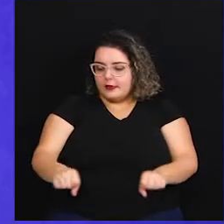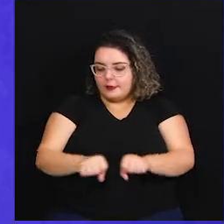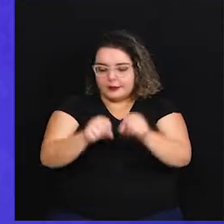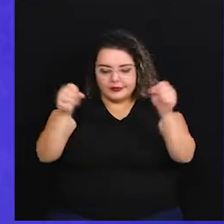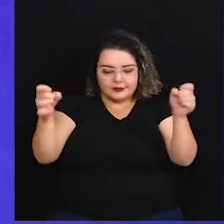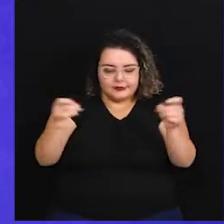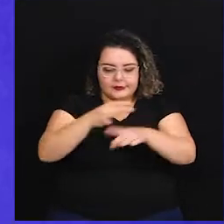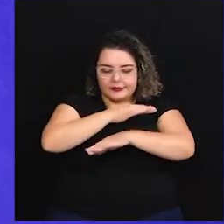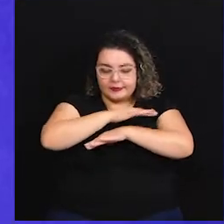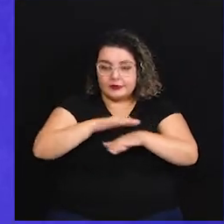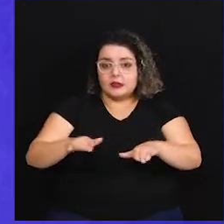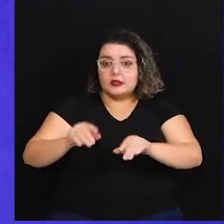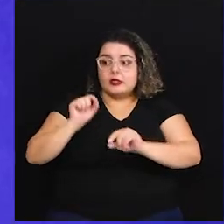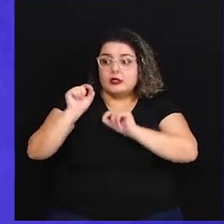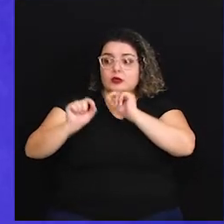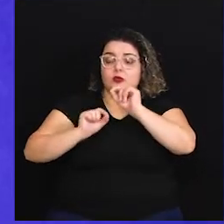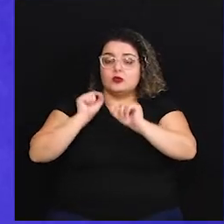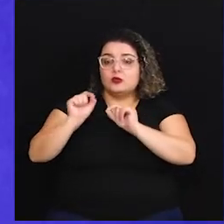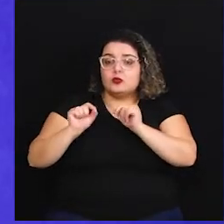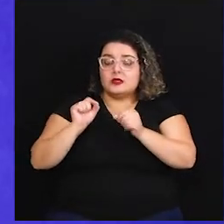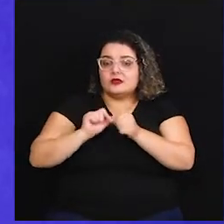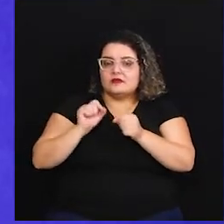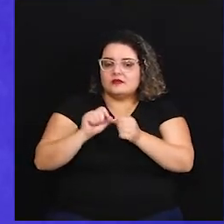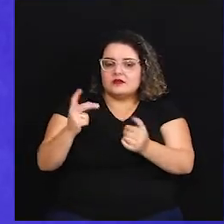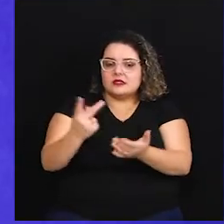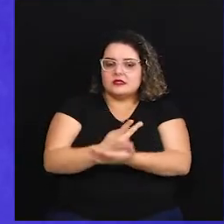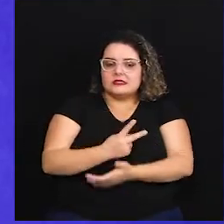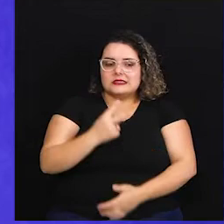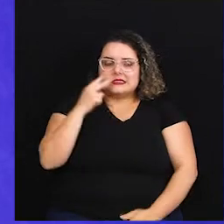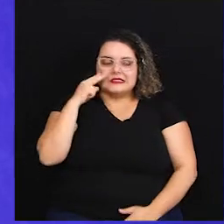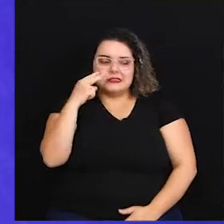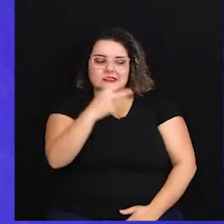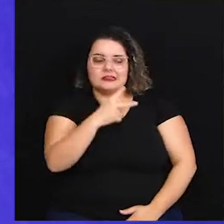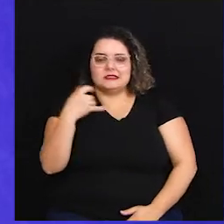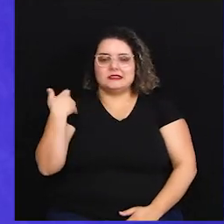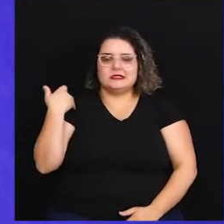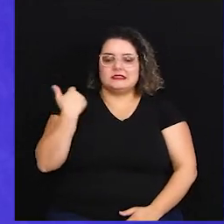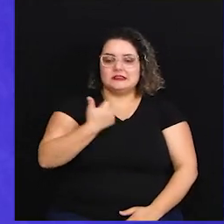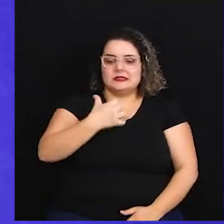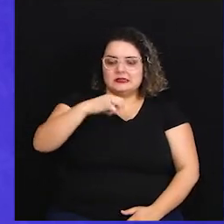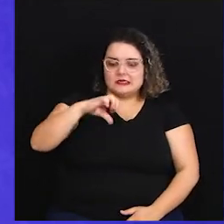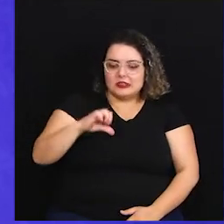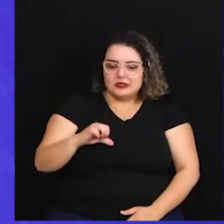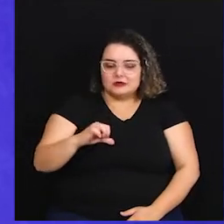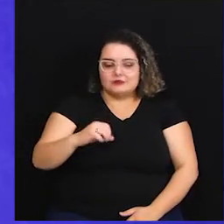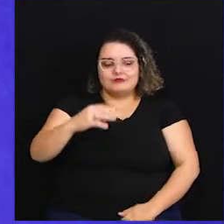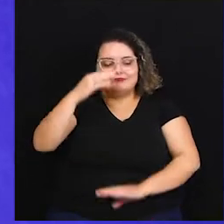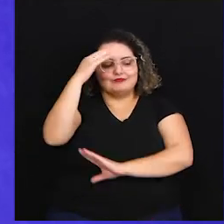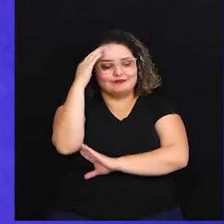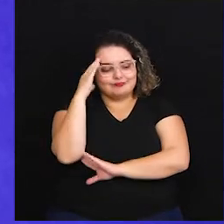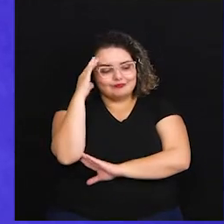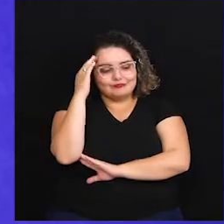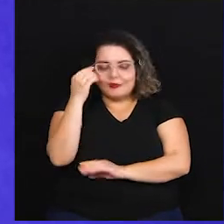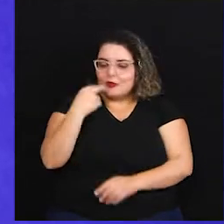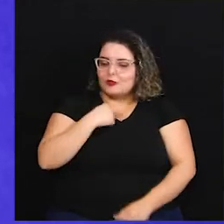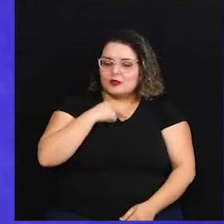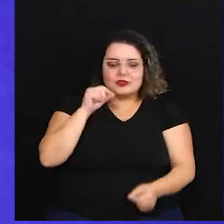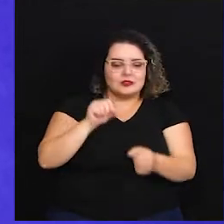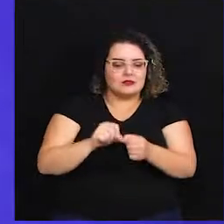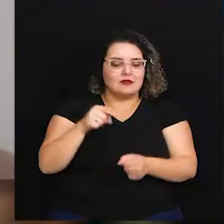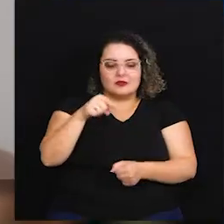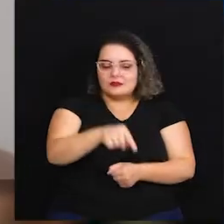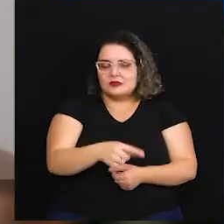que você fez de errado que você olha para aquela Amanda de 19 anos e fala, você não deveria ter feito assim?